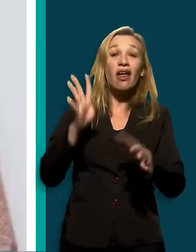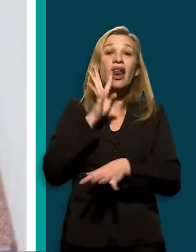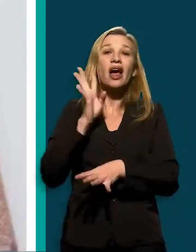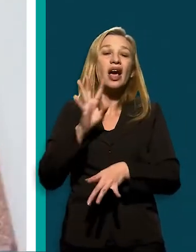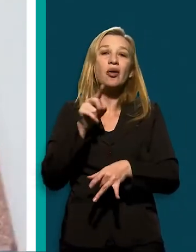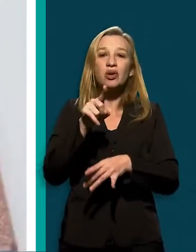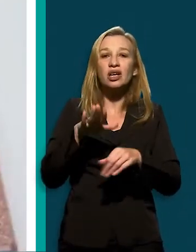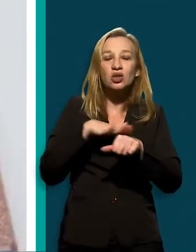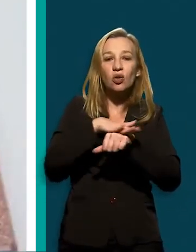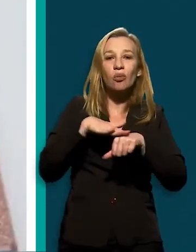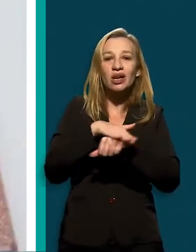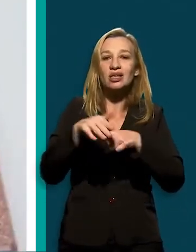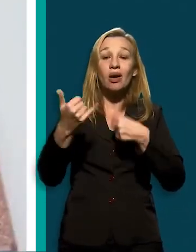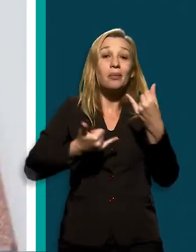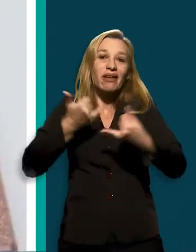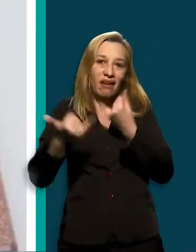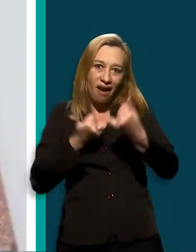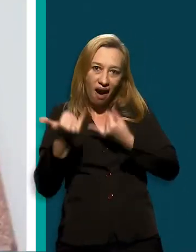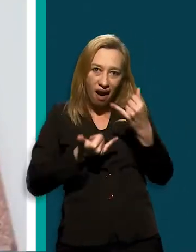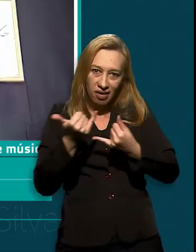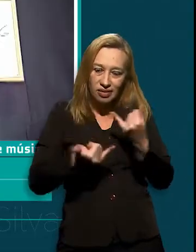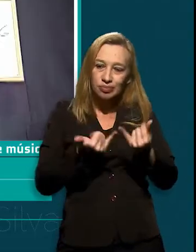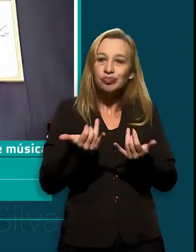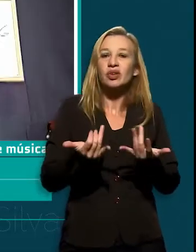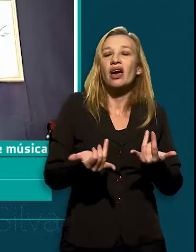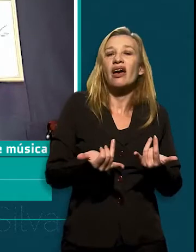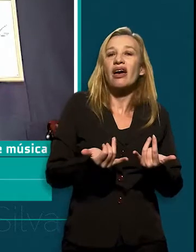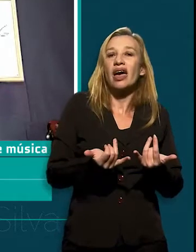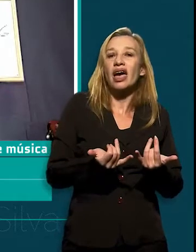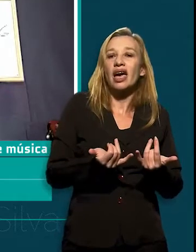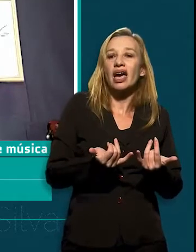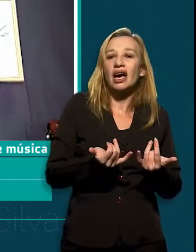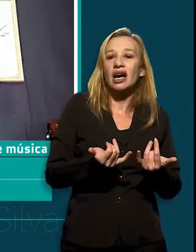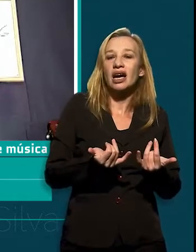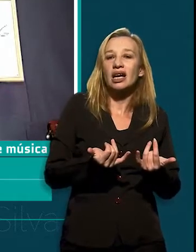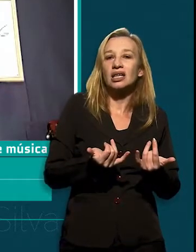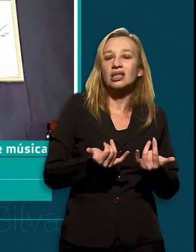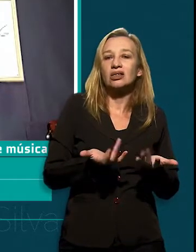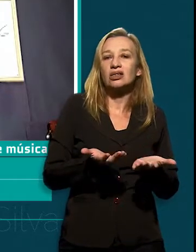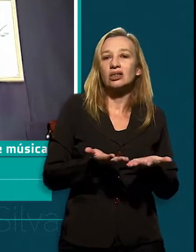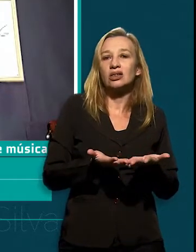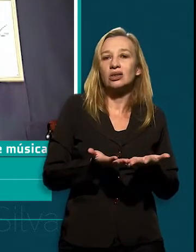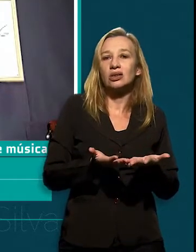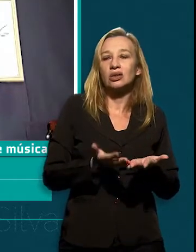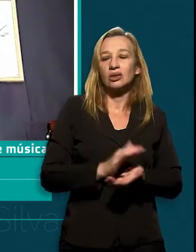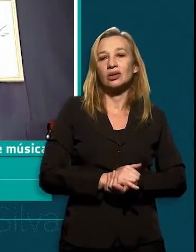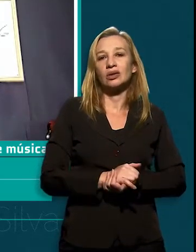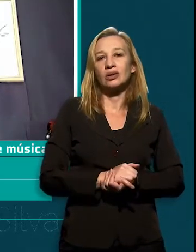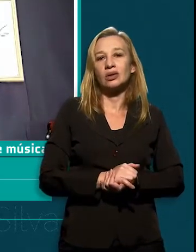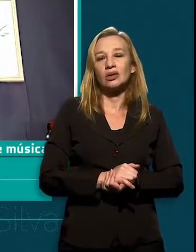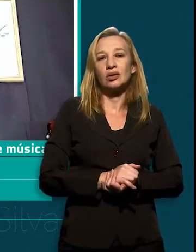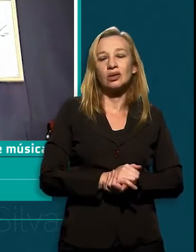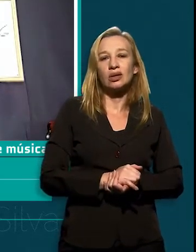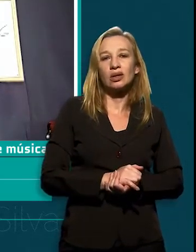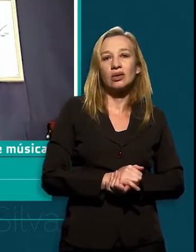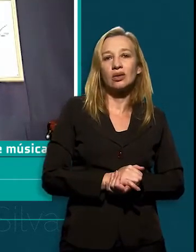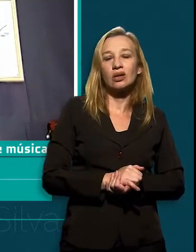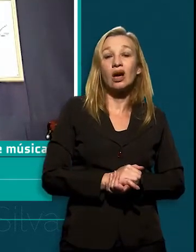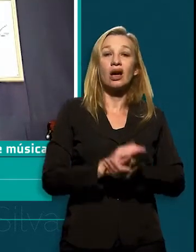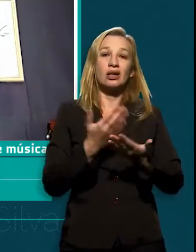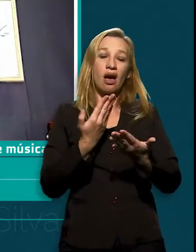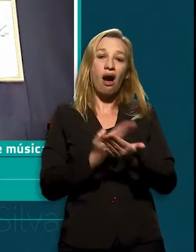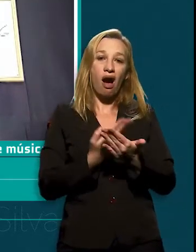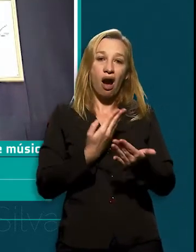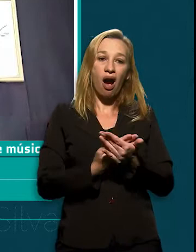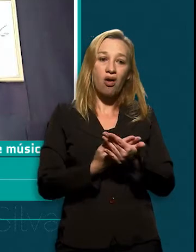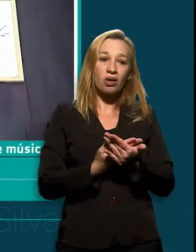é muito legal que eles começaram a brincar com isso. Né? Além da parte realmente que se propõe, né,